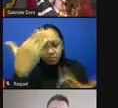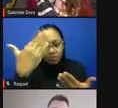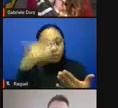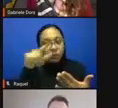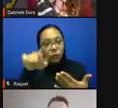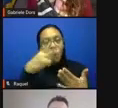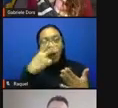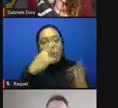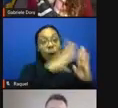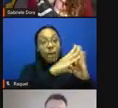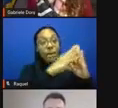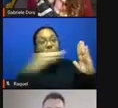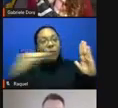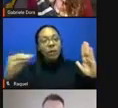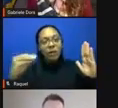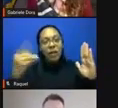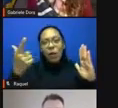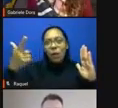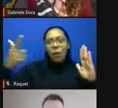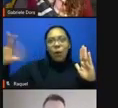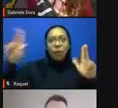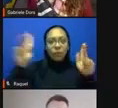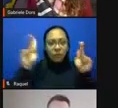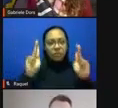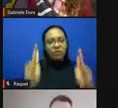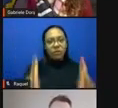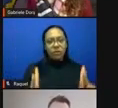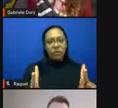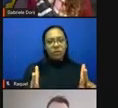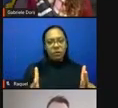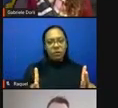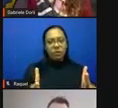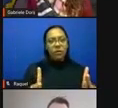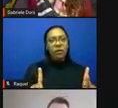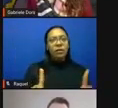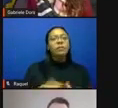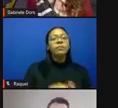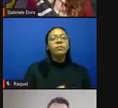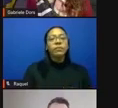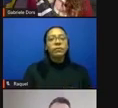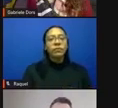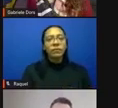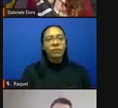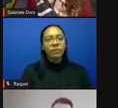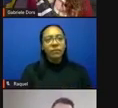exemplo para muitas outras pessoas abraçarem também essa causa.